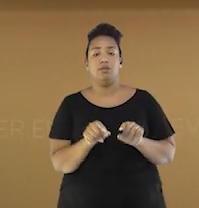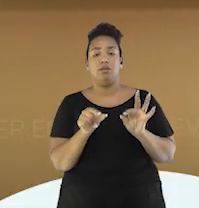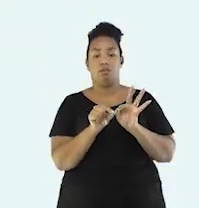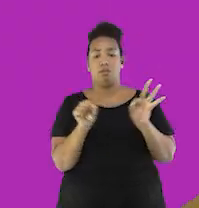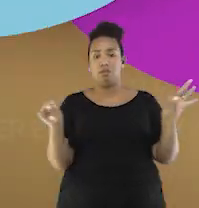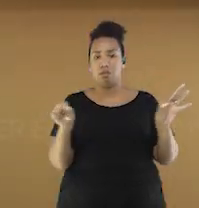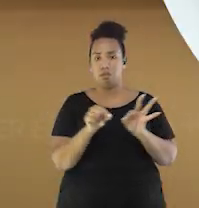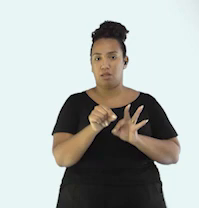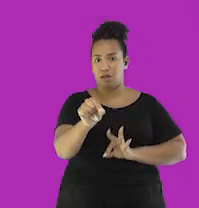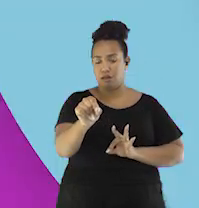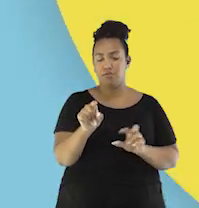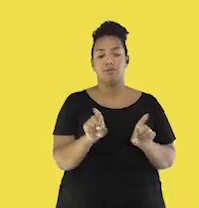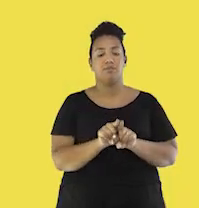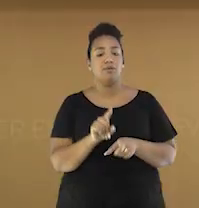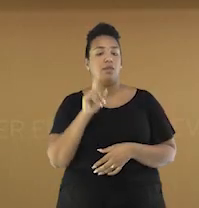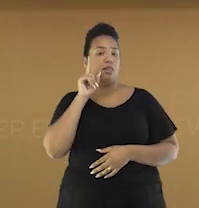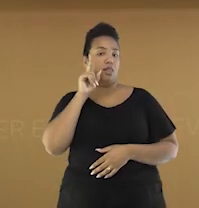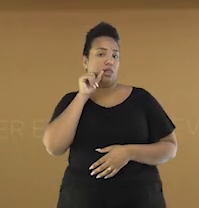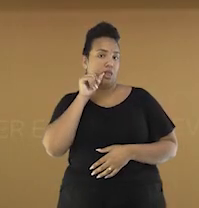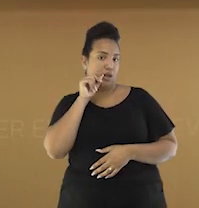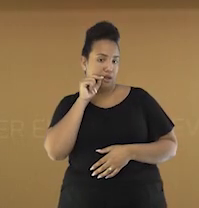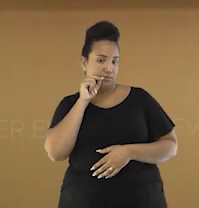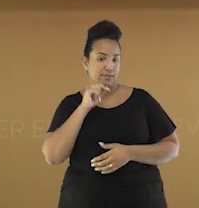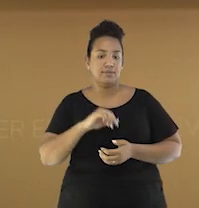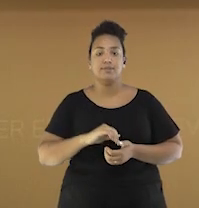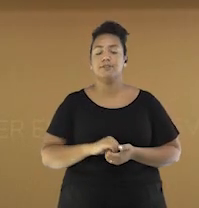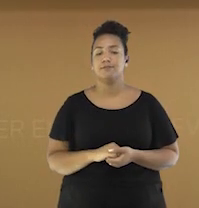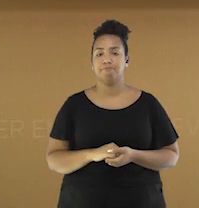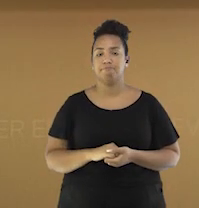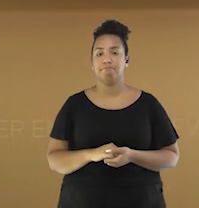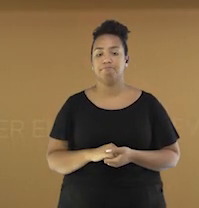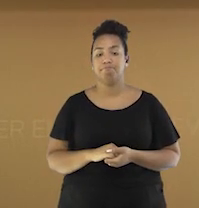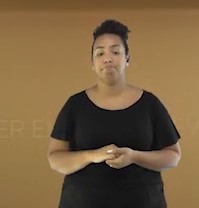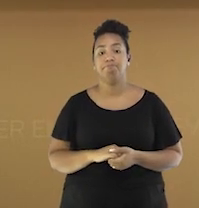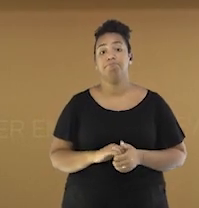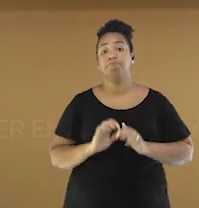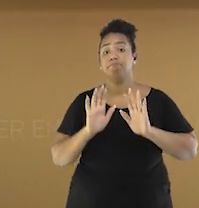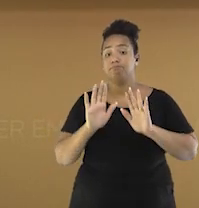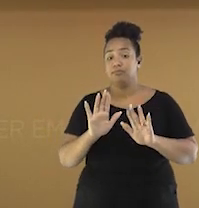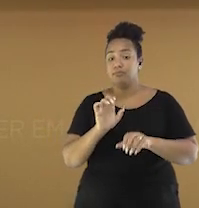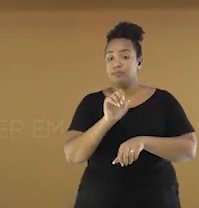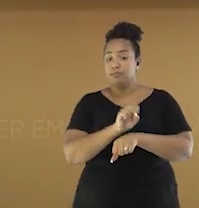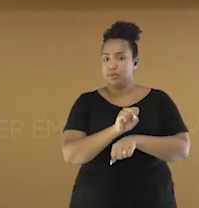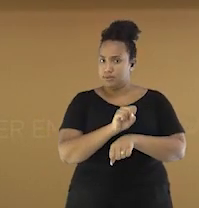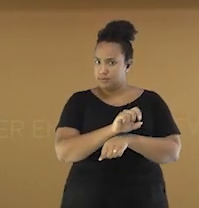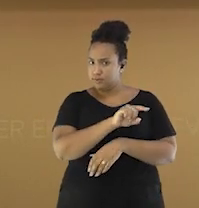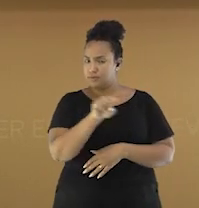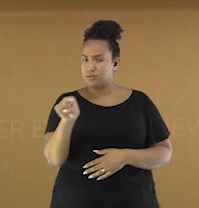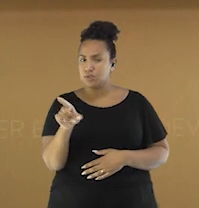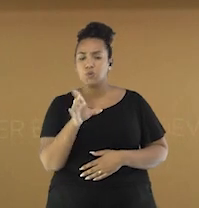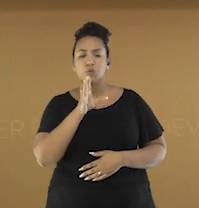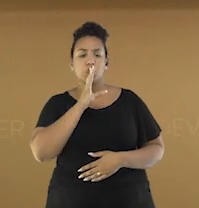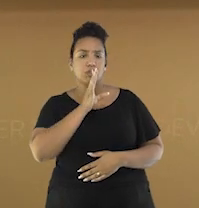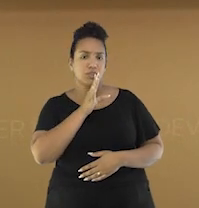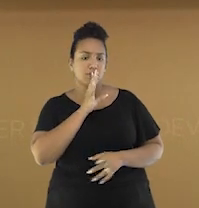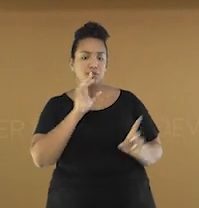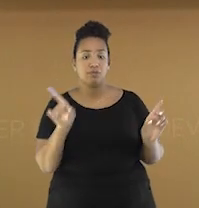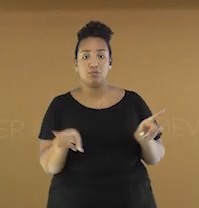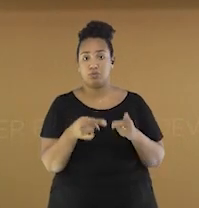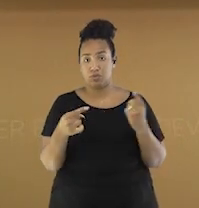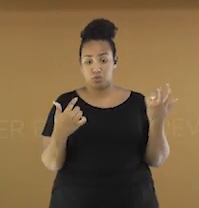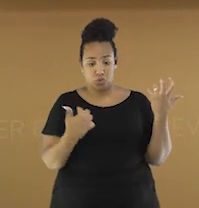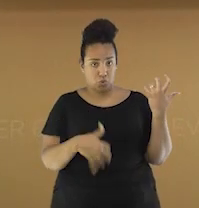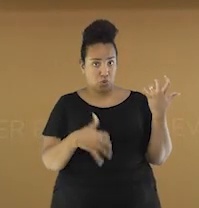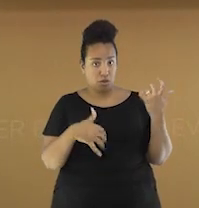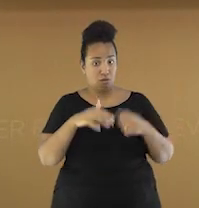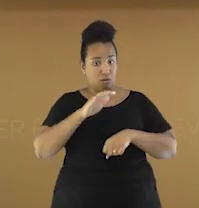lápis ou caneta. Mas espera aí, vocês conhecem a música do ukulele que eu inventei? O nome da